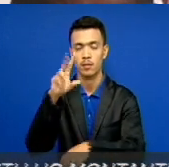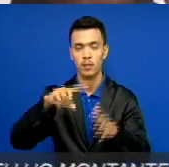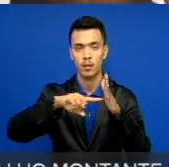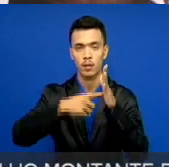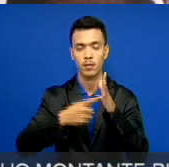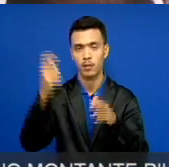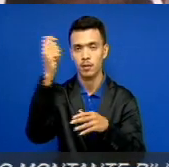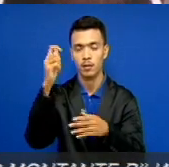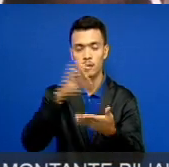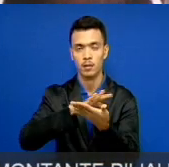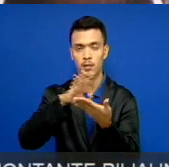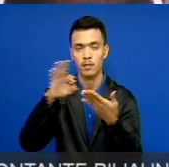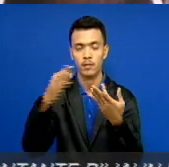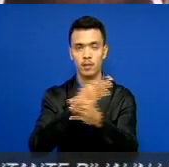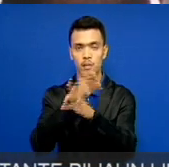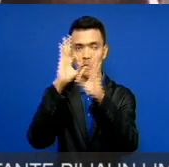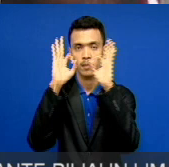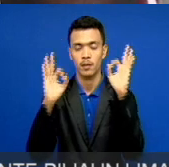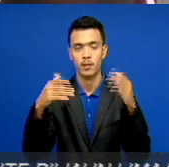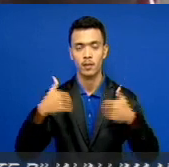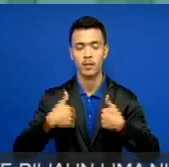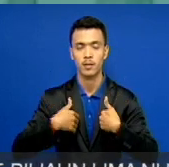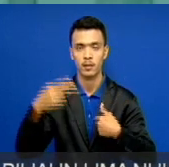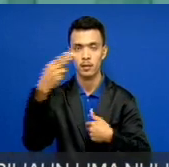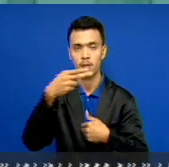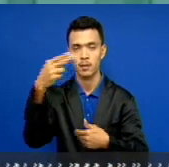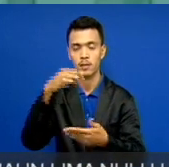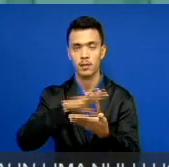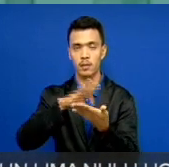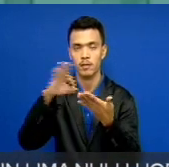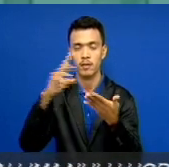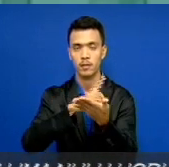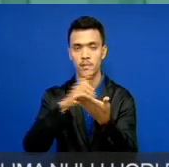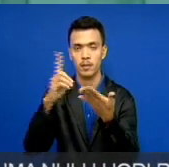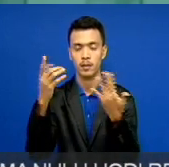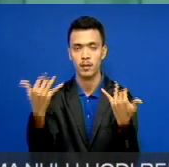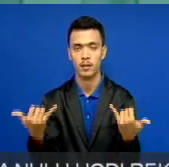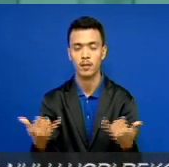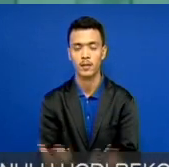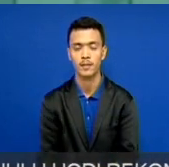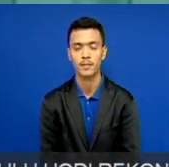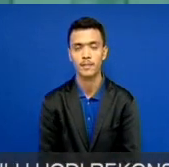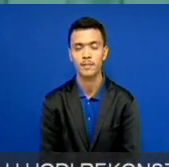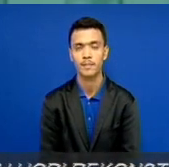iha terça fera no termina iha quinta fera semana ne. Husi Kovalima Santiago Muniz RTTL.